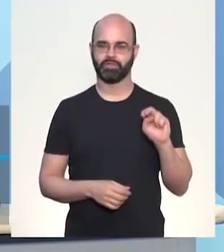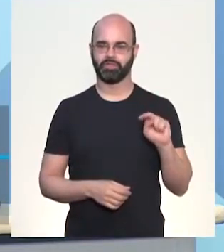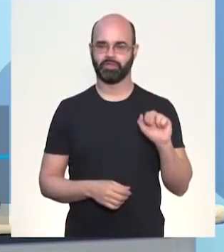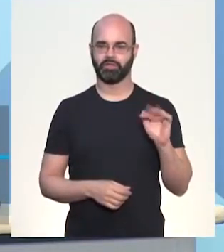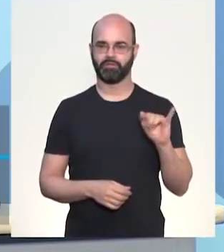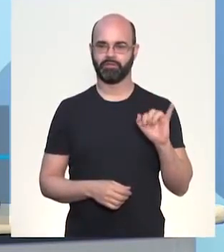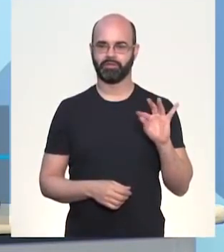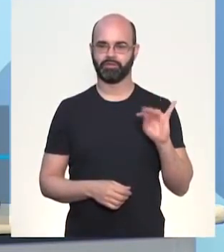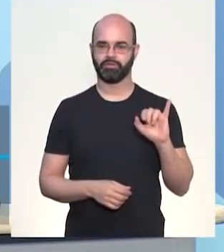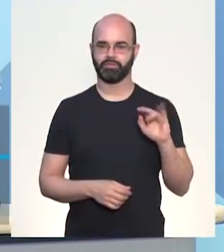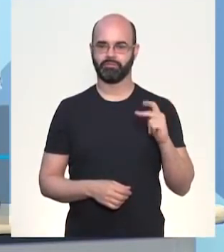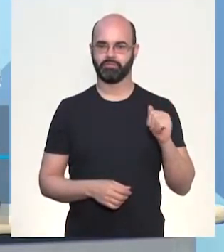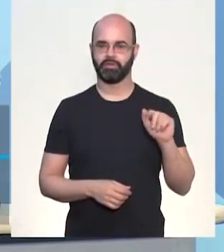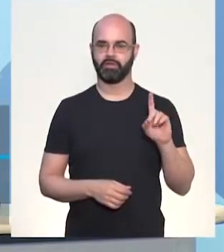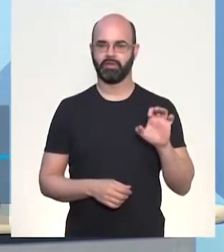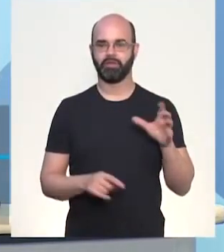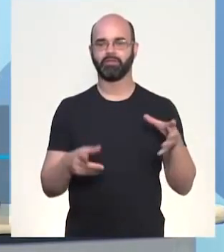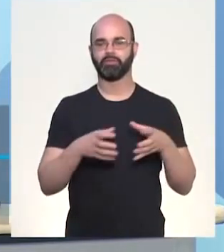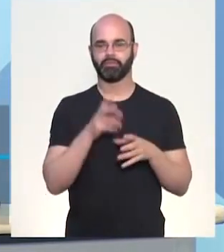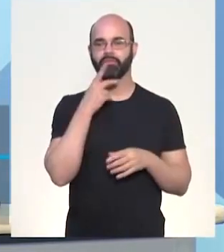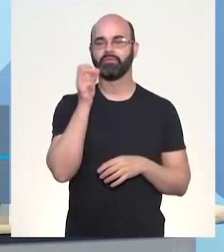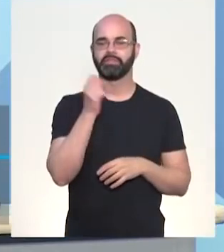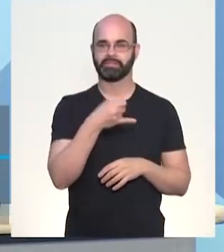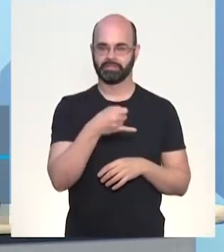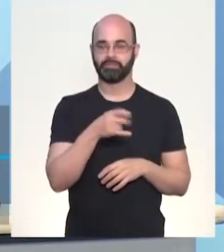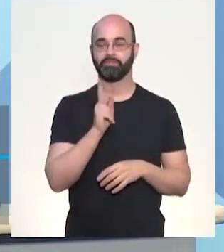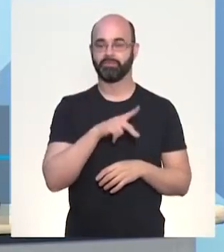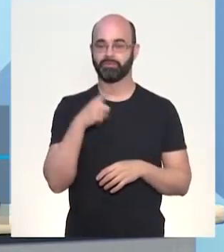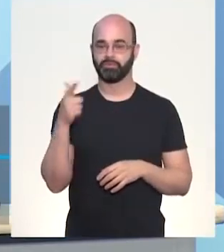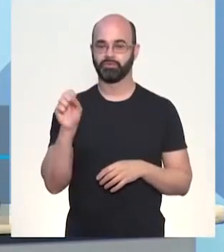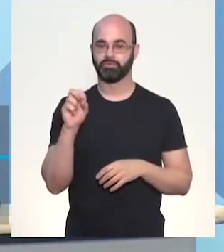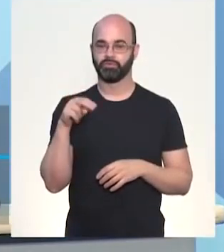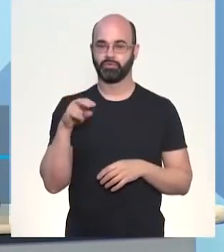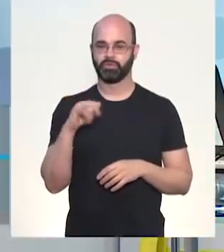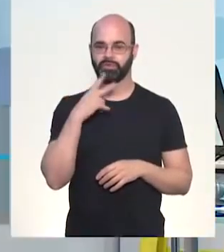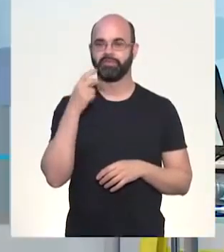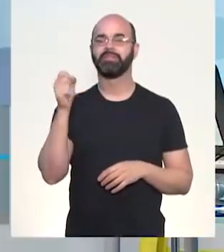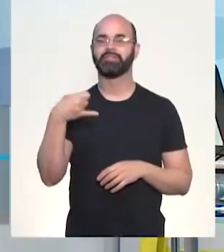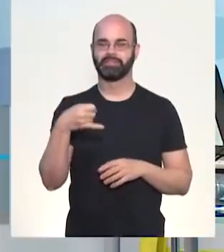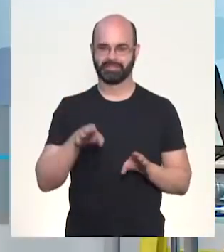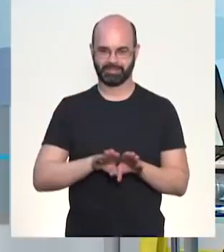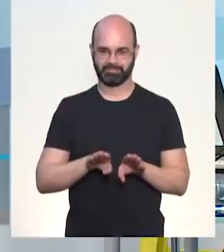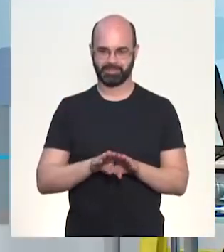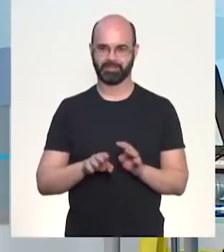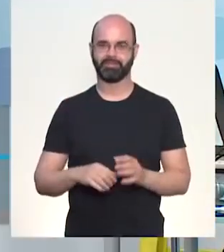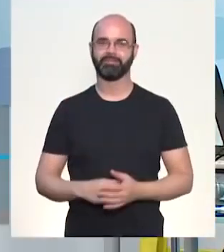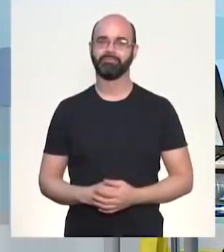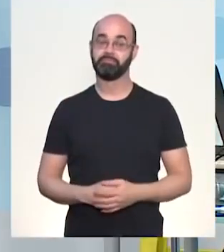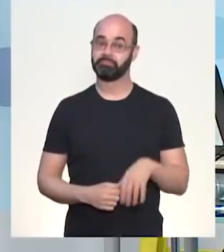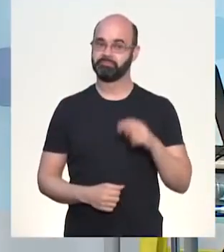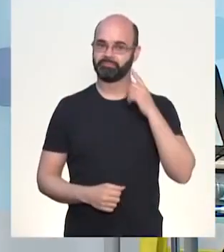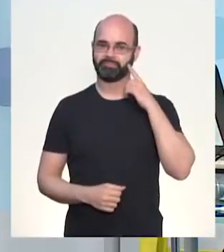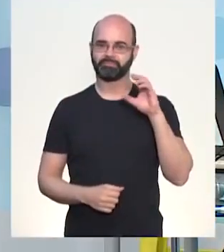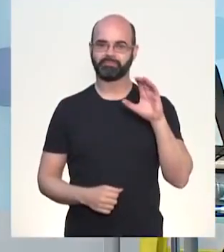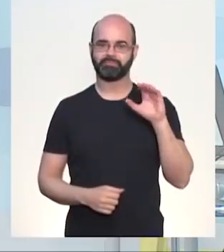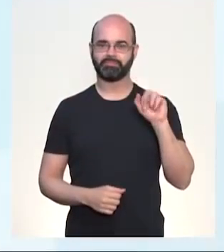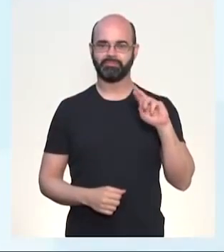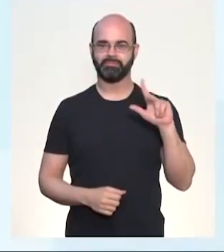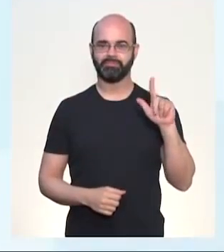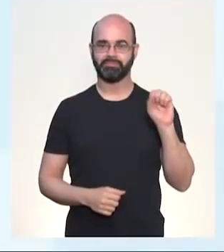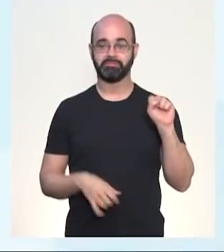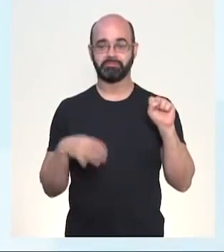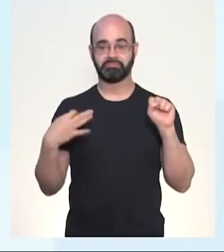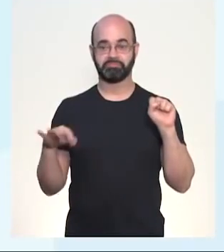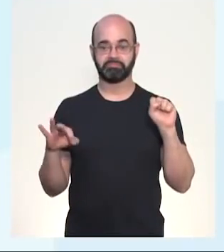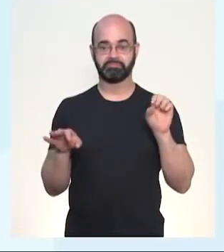Os alunos da professora Sônia também estão dizendo que sim. E é verdade. Vamos passá-la pelo Carlos, que é correta também. E